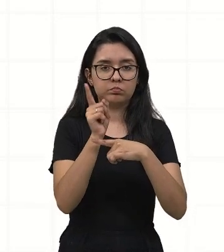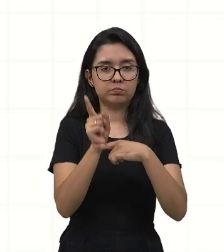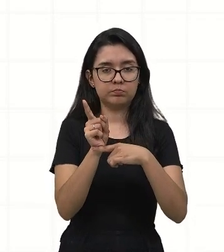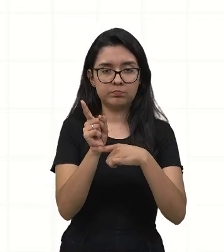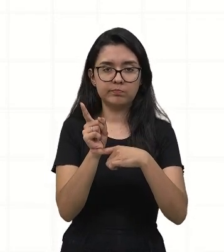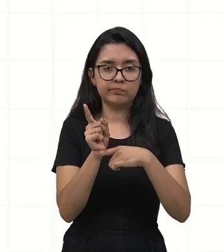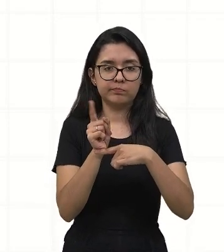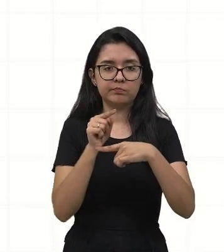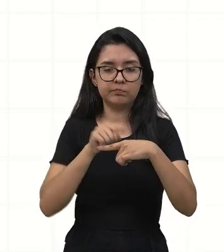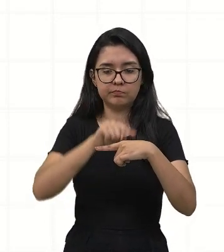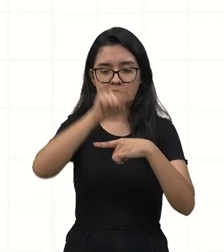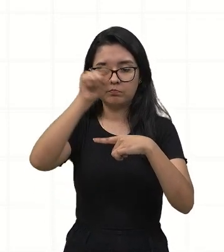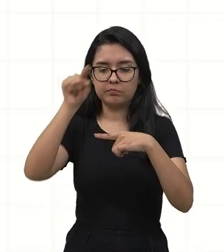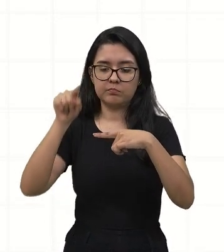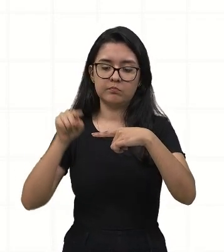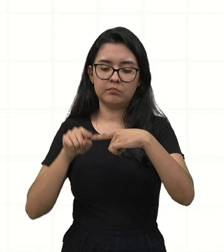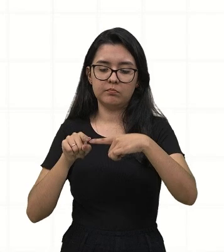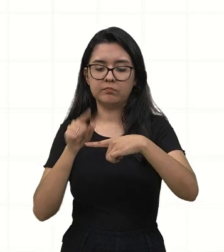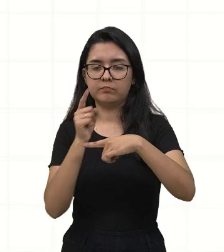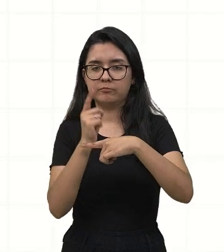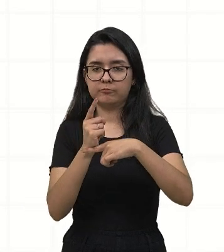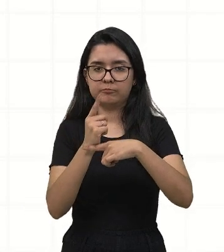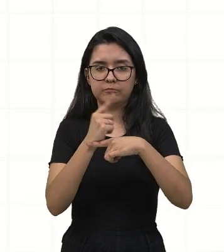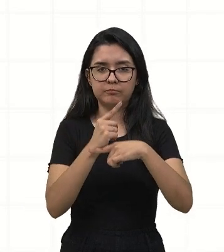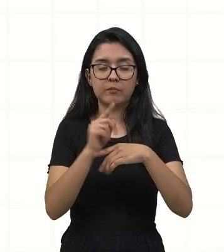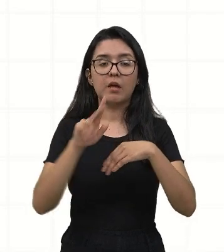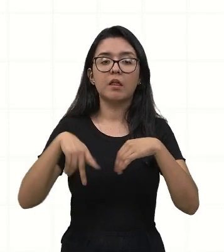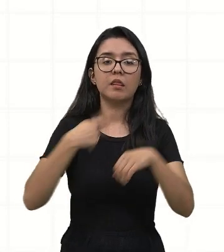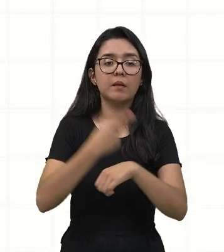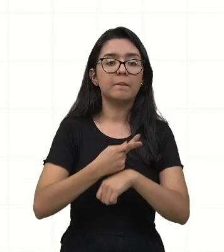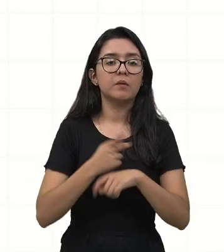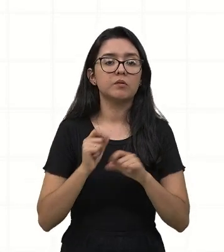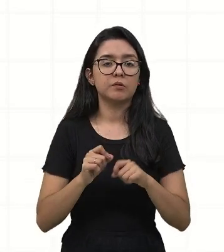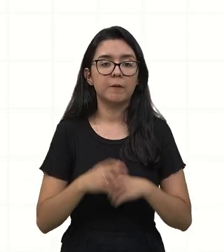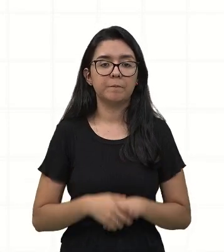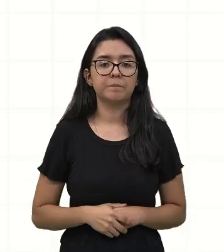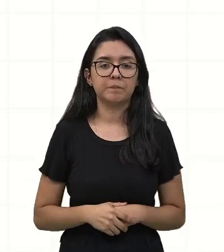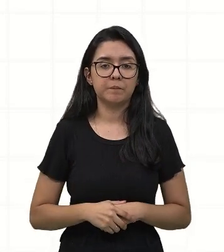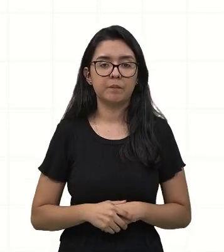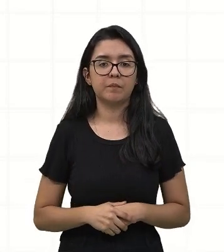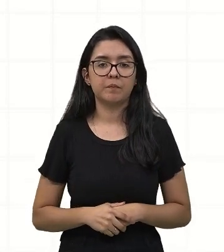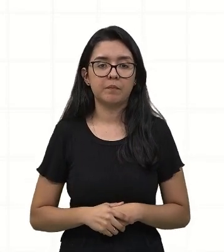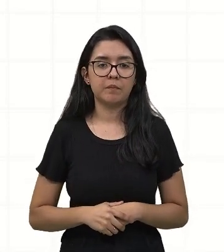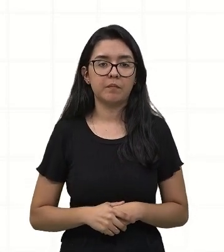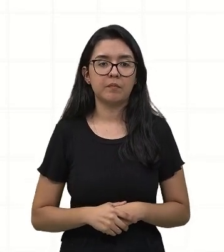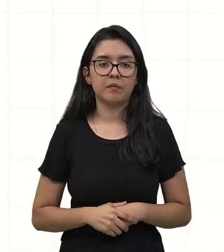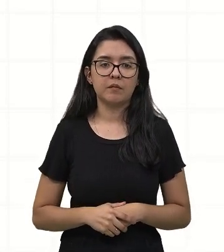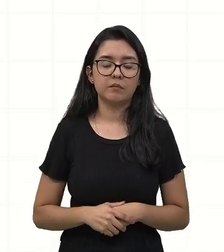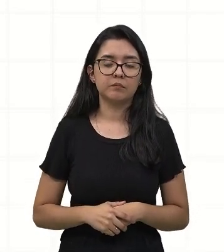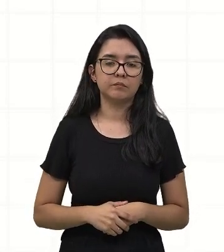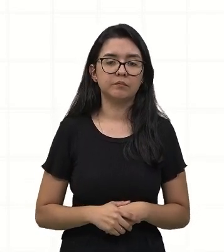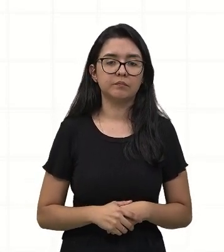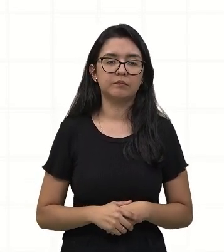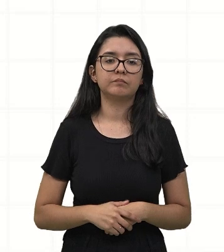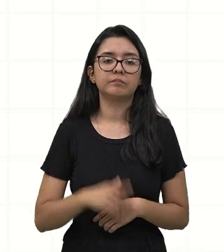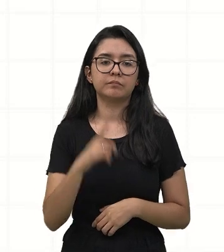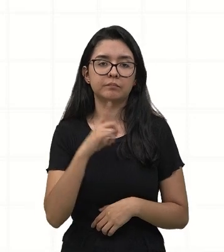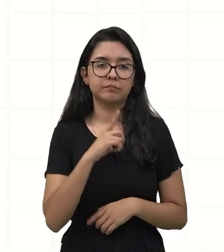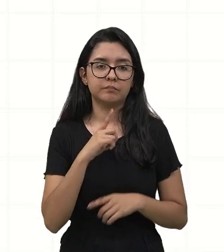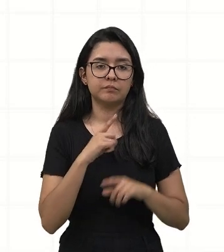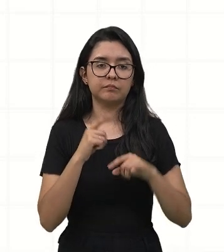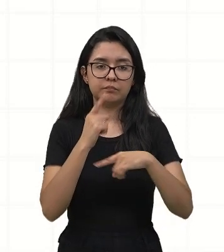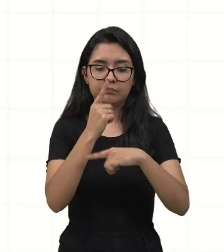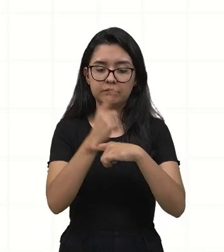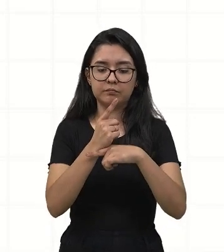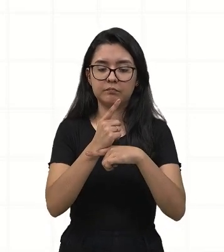no centro do transferidor. Depois, você alinhe uma das semirretas com a